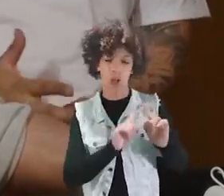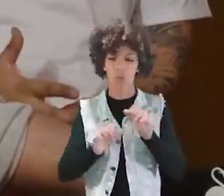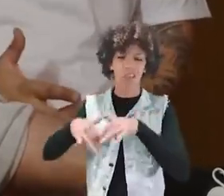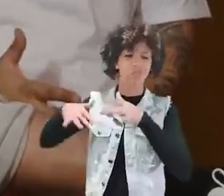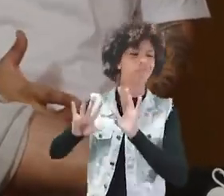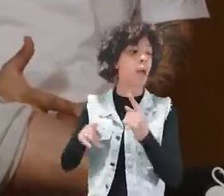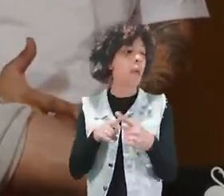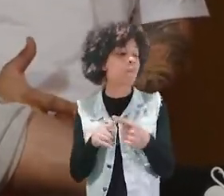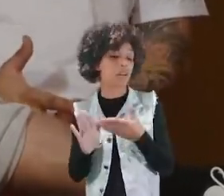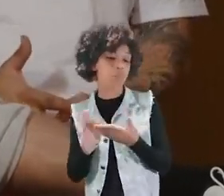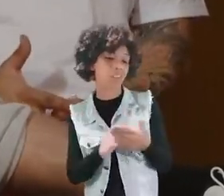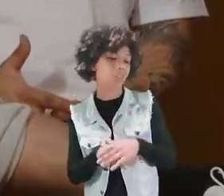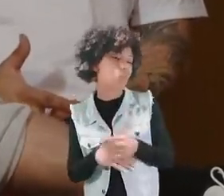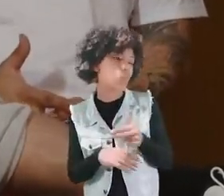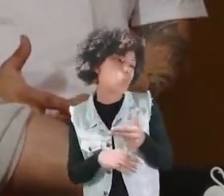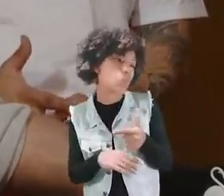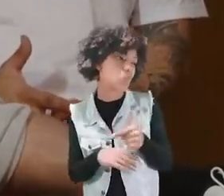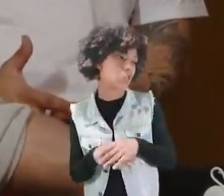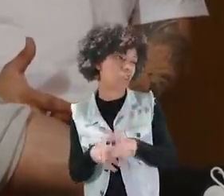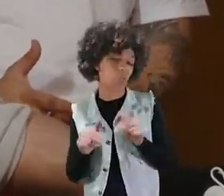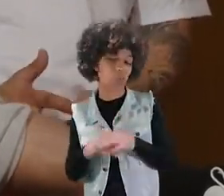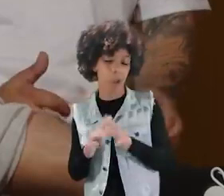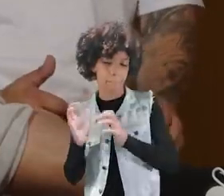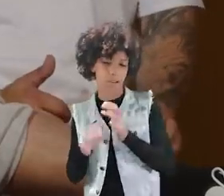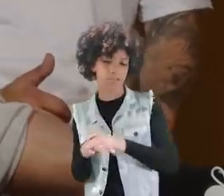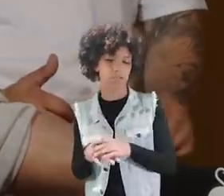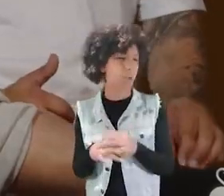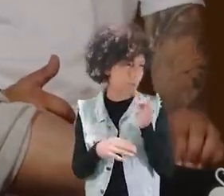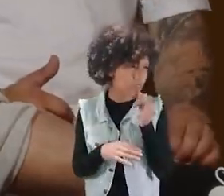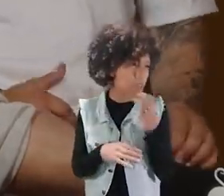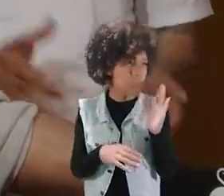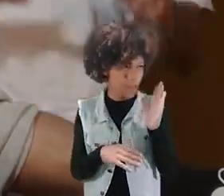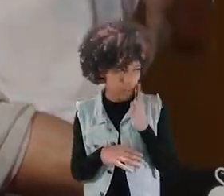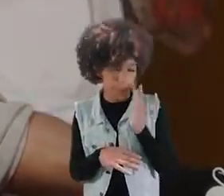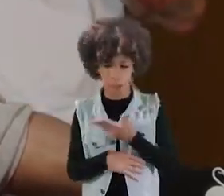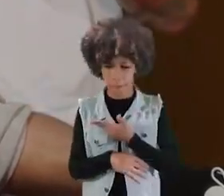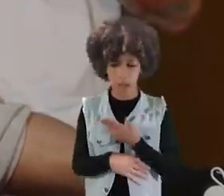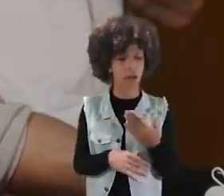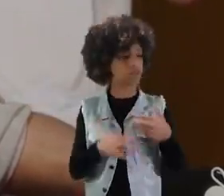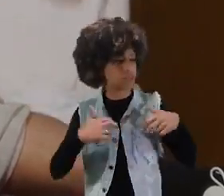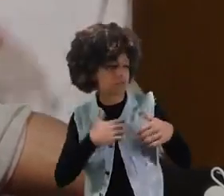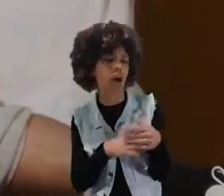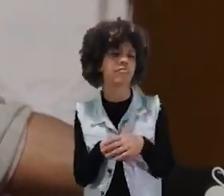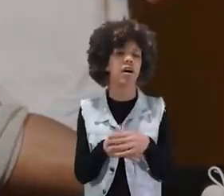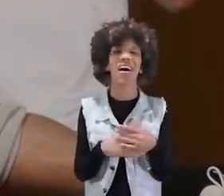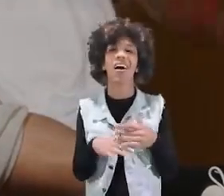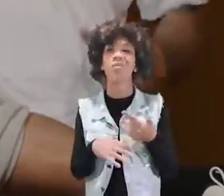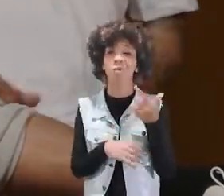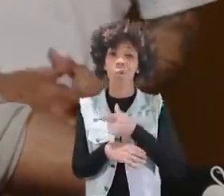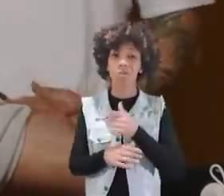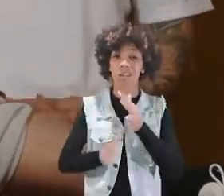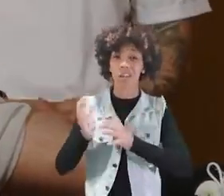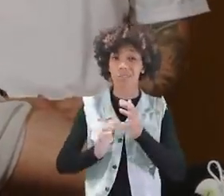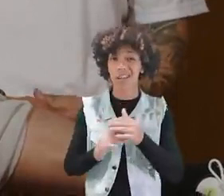provavelmente torcida organizada porque chegou uma época que você não brigava mais na torcida tu chegava para brigar com os cara os caras não pega pega aí tu ficava